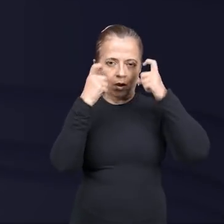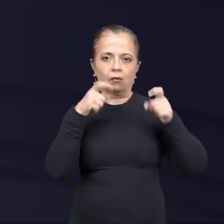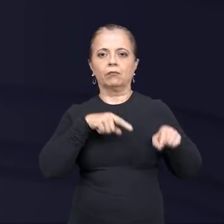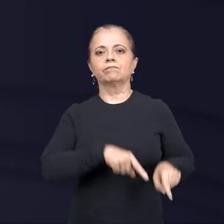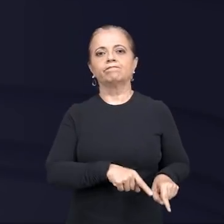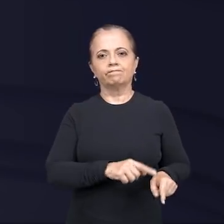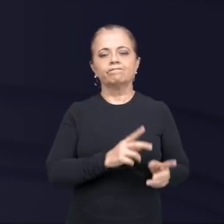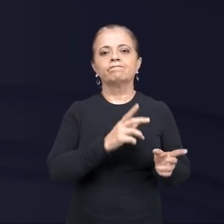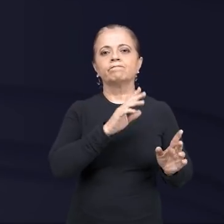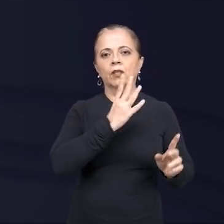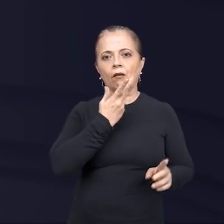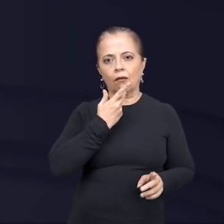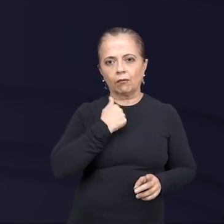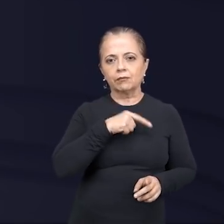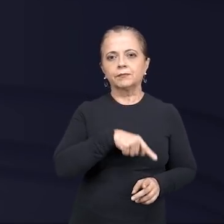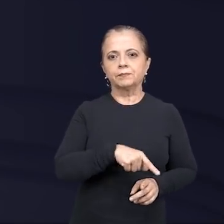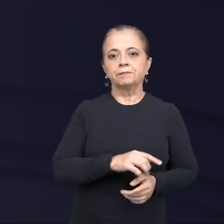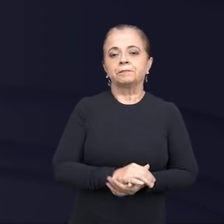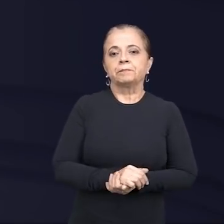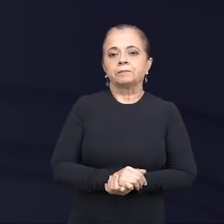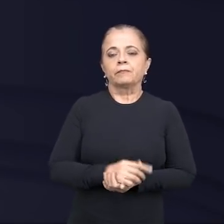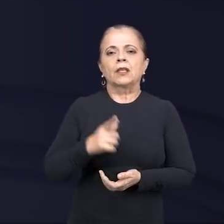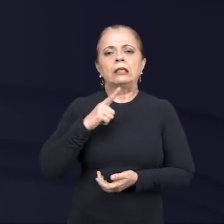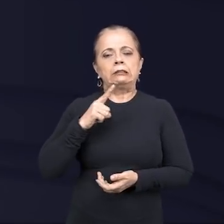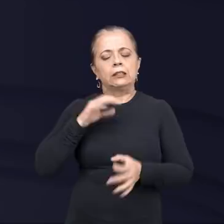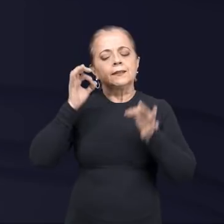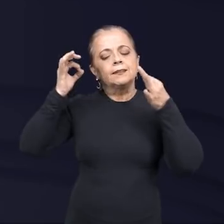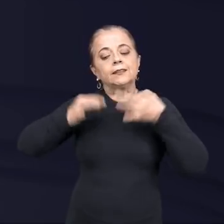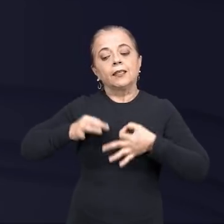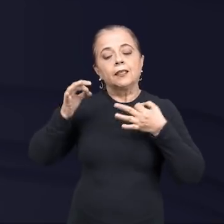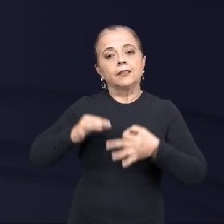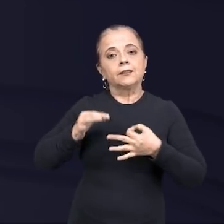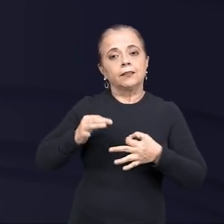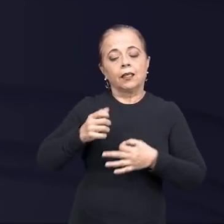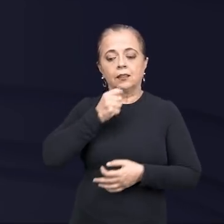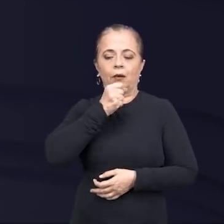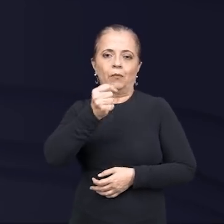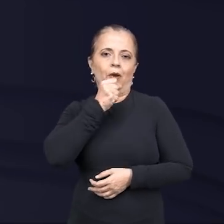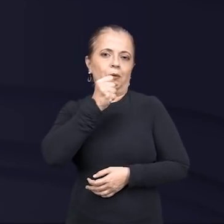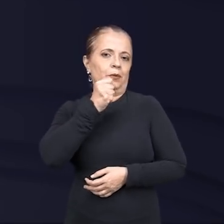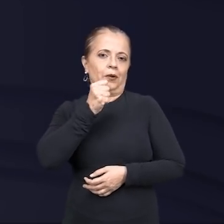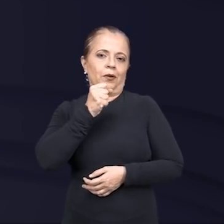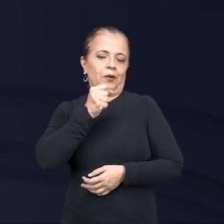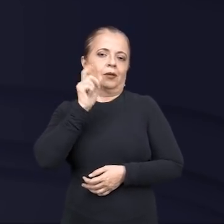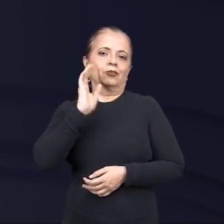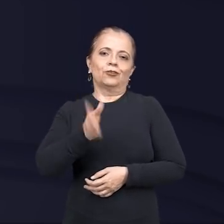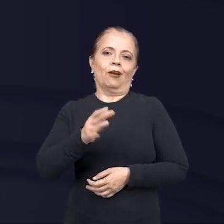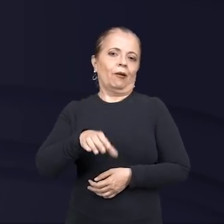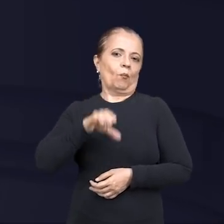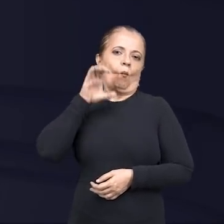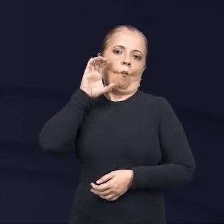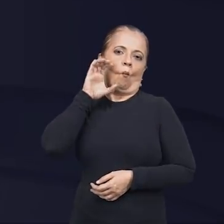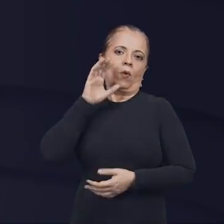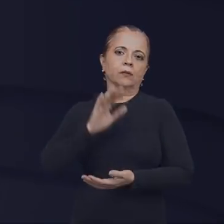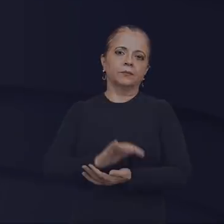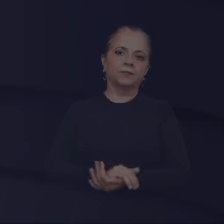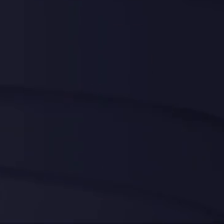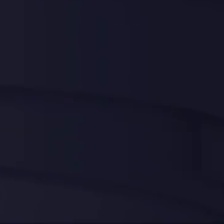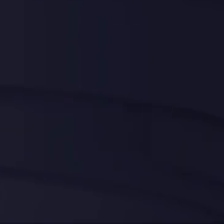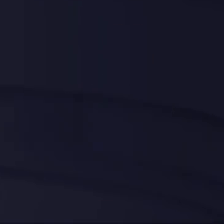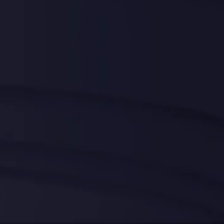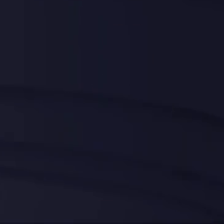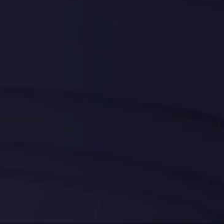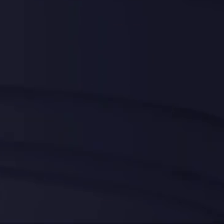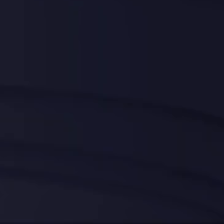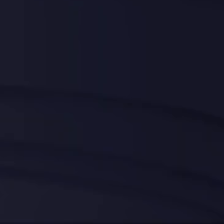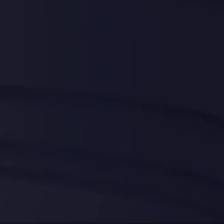gente tem a certeza procedimental no momento de que esses depoimentos não condizem com a verdade.